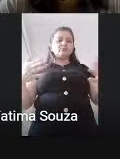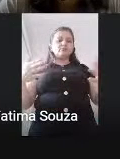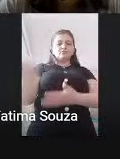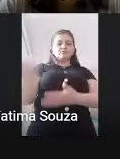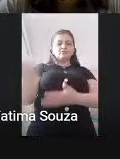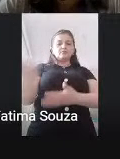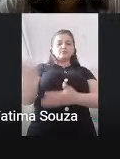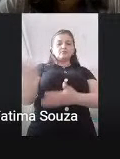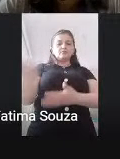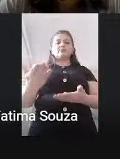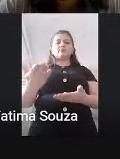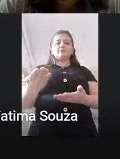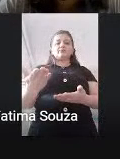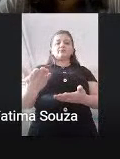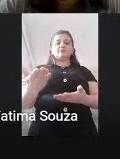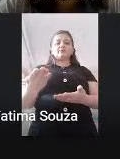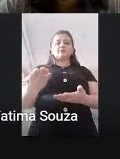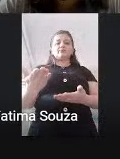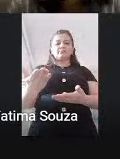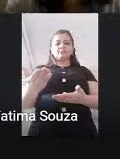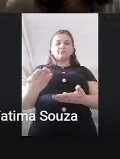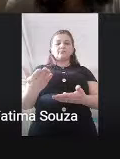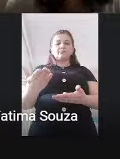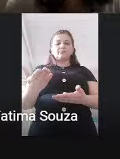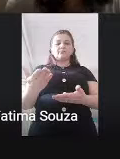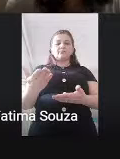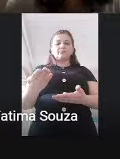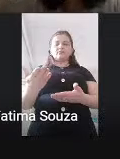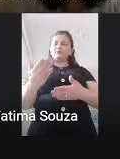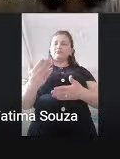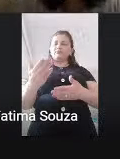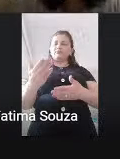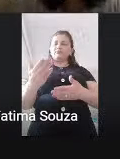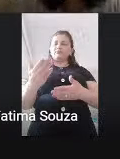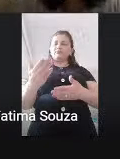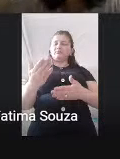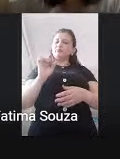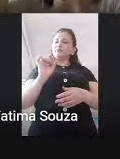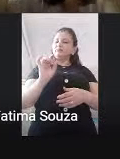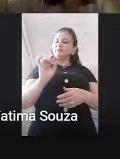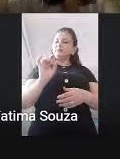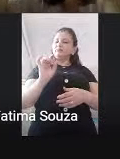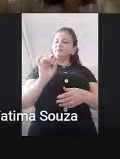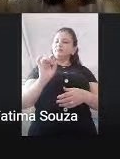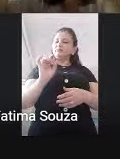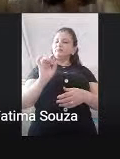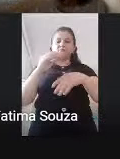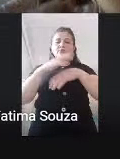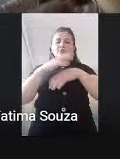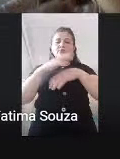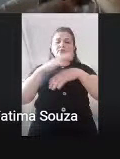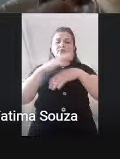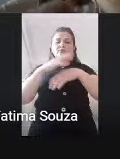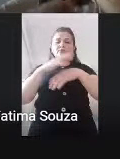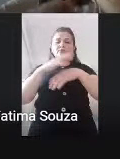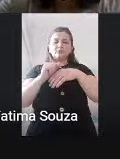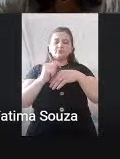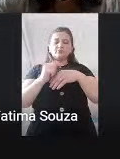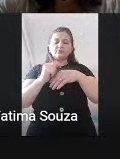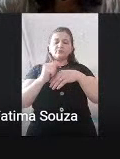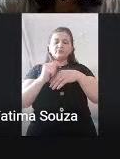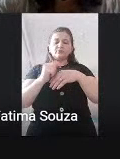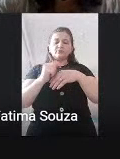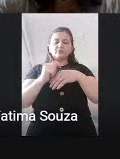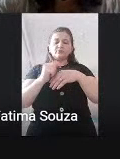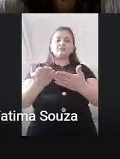relaciona... E muitas vezes, não nem só por falta de afeto ou por falta de sexo, ela se relaciona pela questão